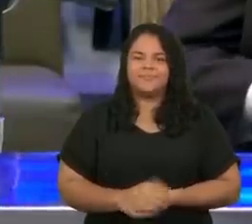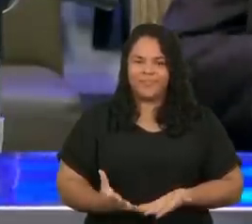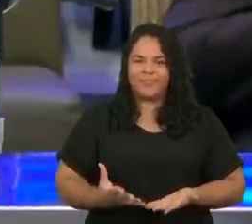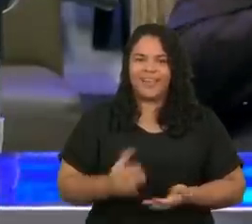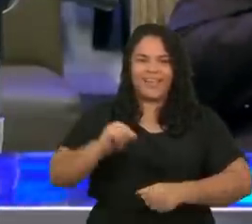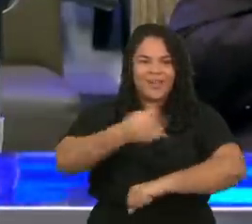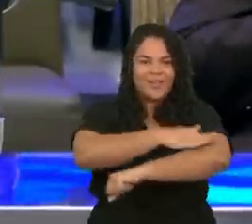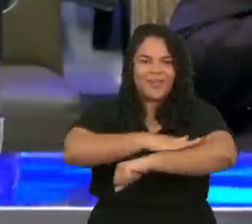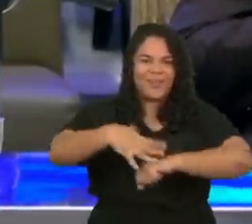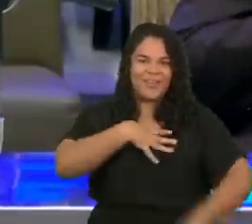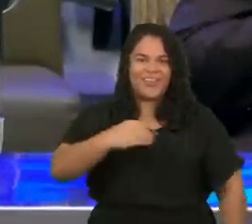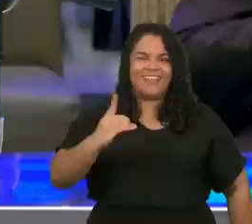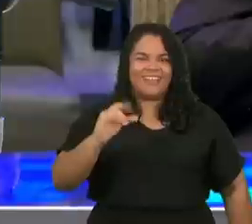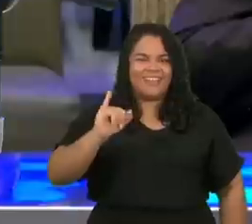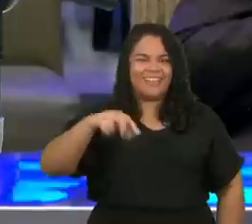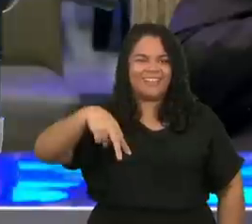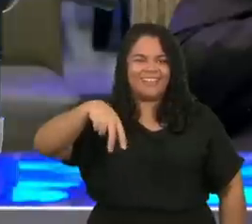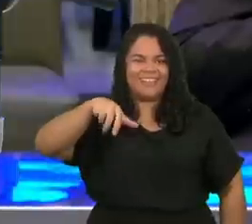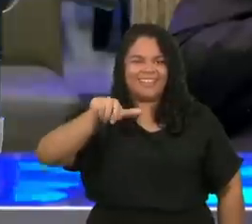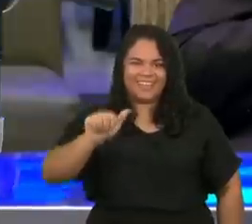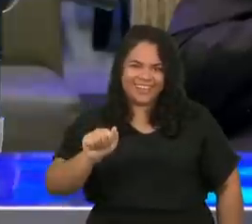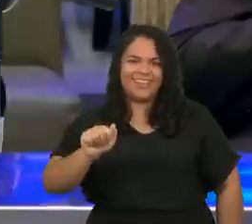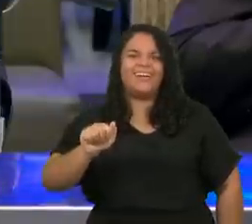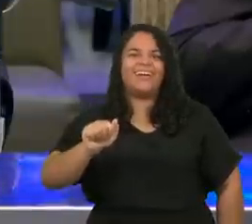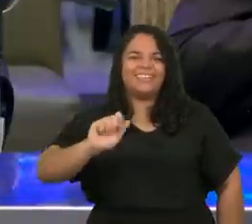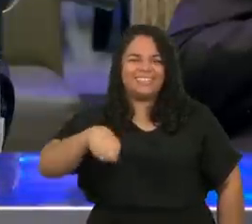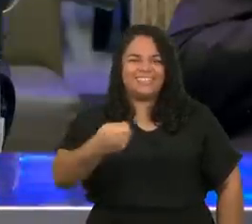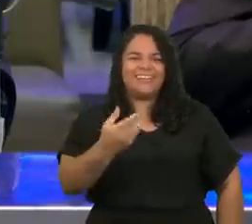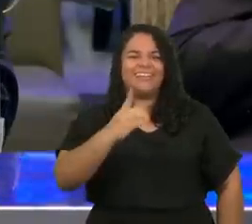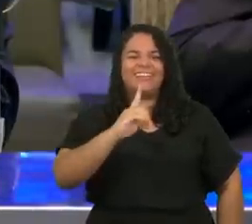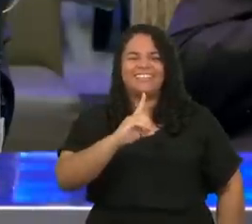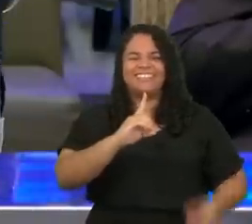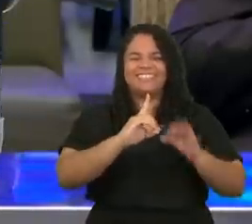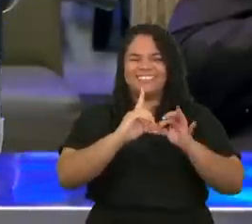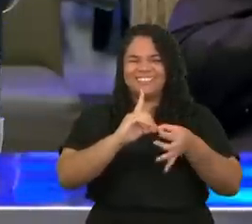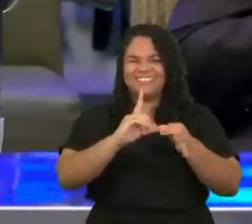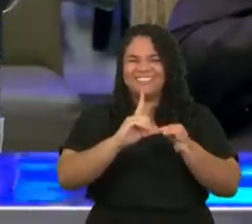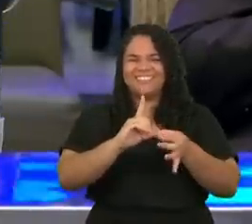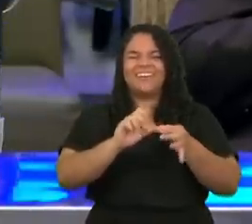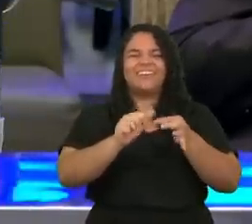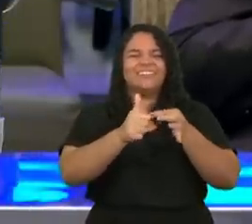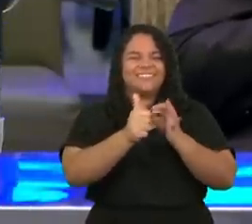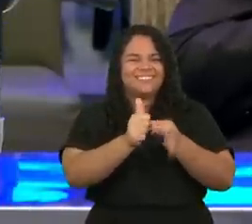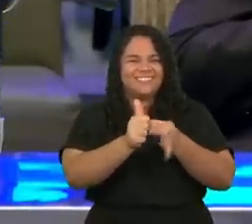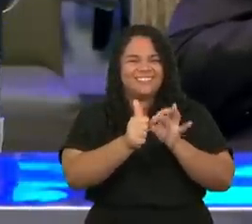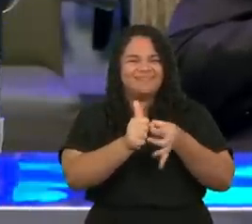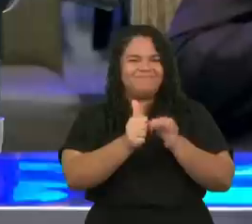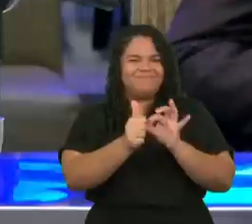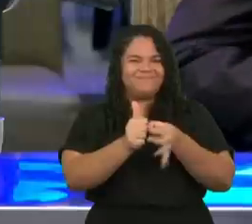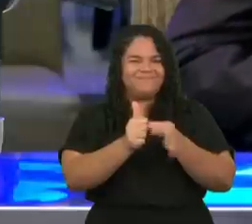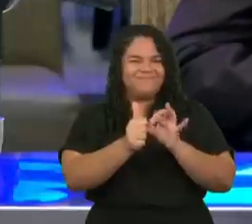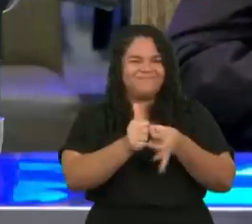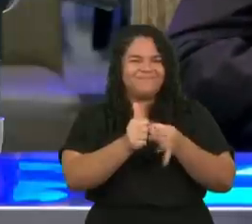como era a família de Jacó é Dinah devia ter o devido cuidado a Bíblia diz